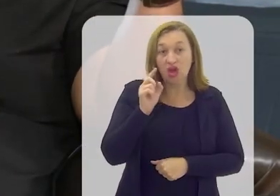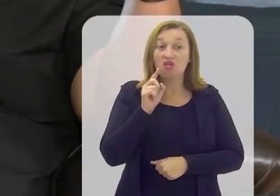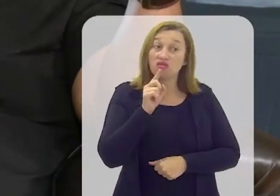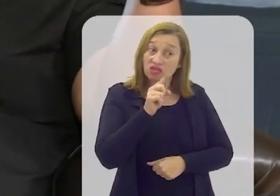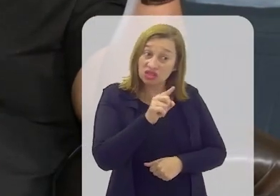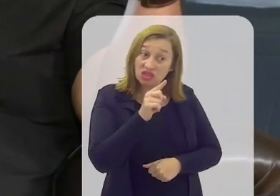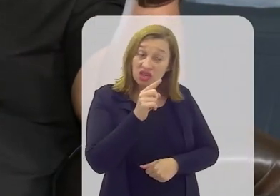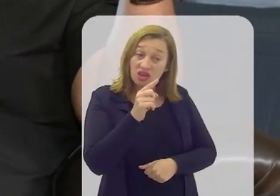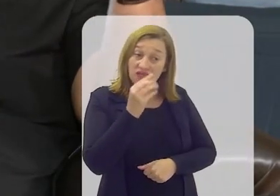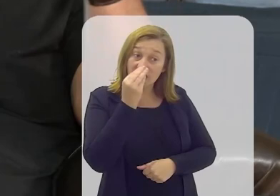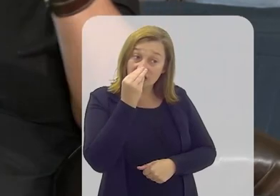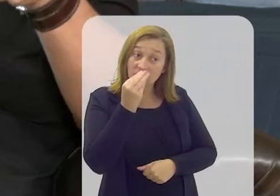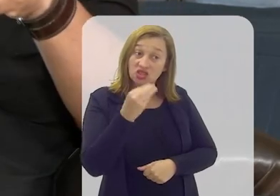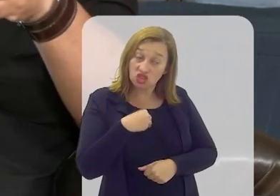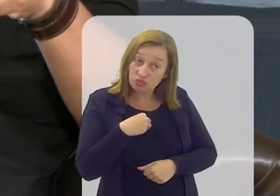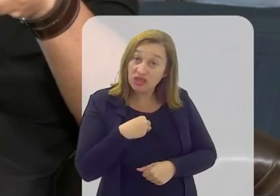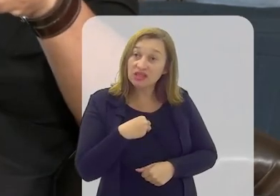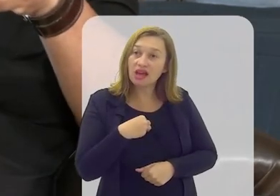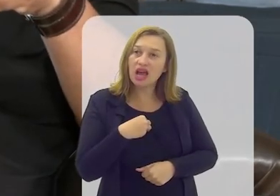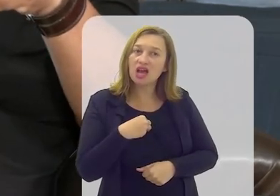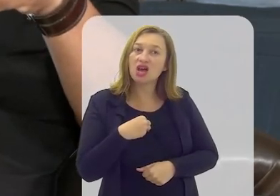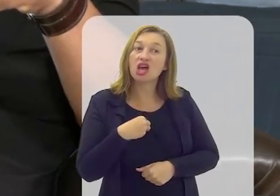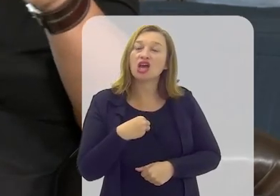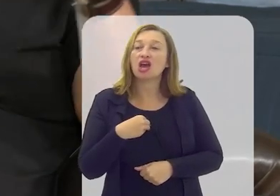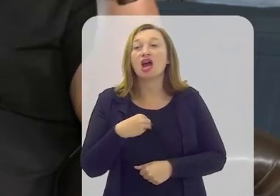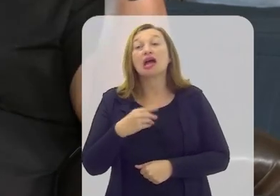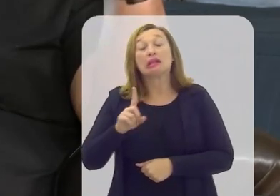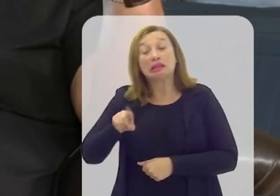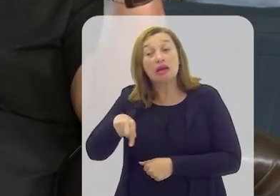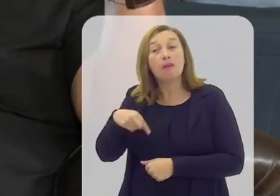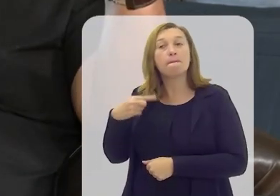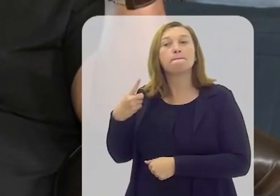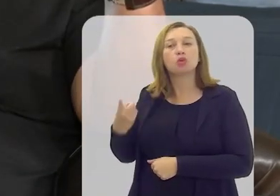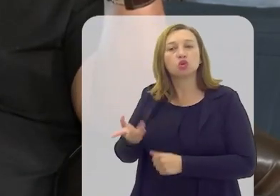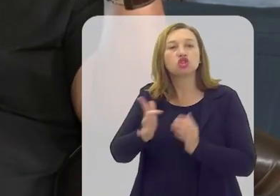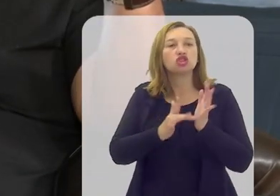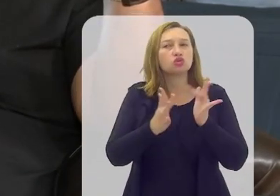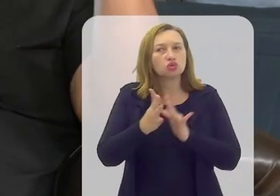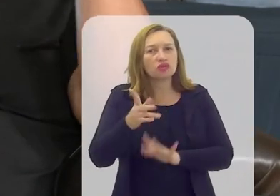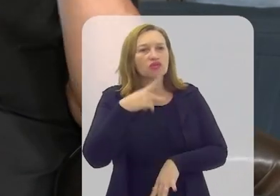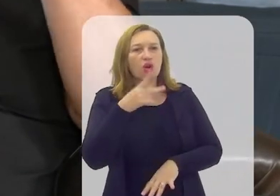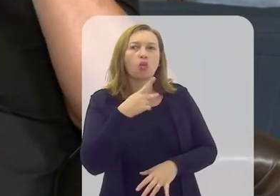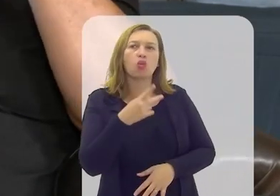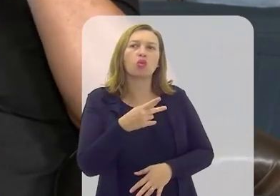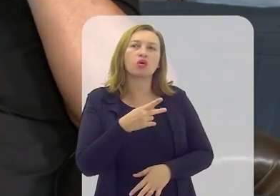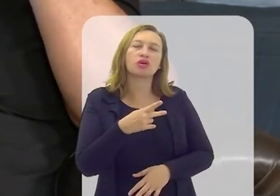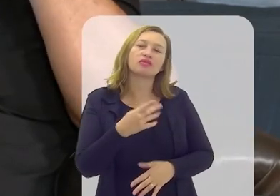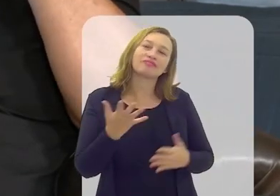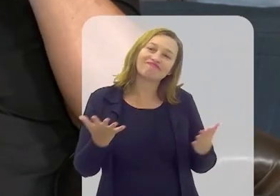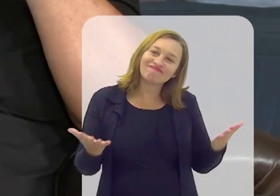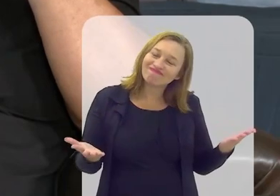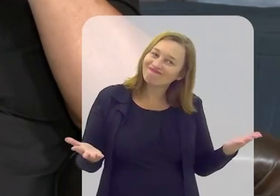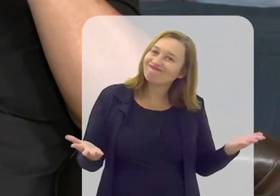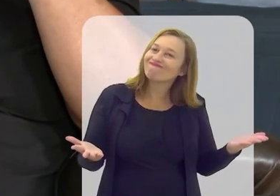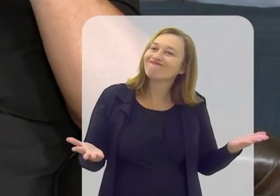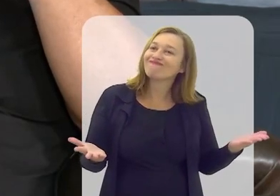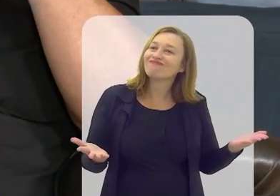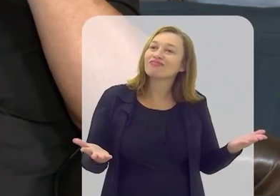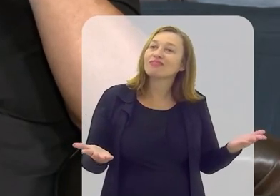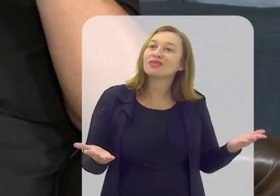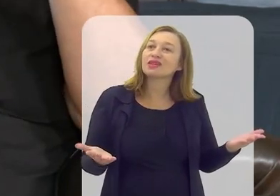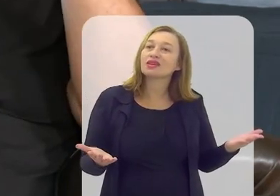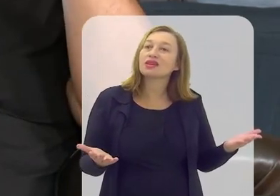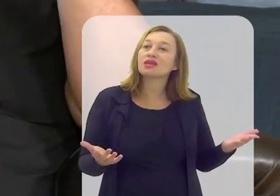é envergonhado, porque diz, tu vai me negar, maluco. Já ficou ruim para ele. Depois, Jesus disse para ele o